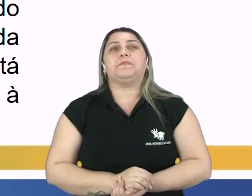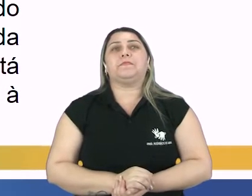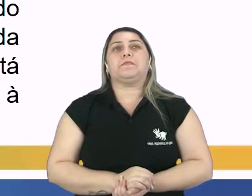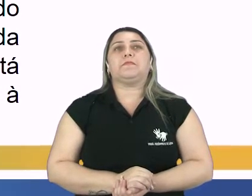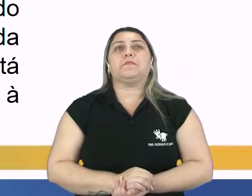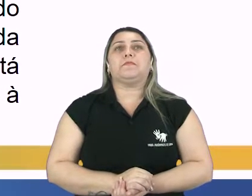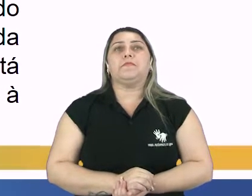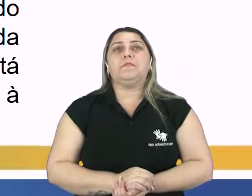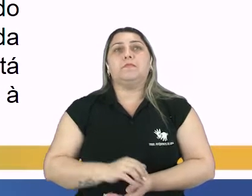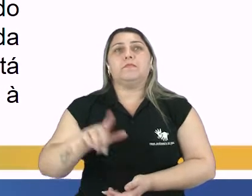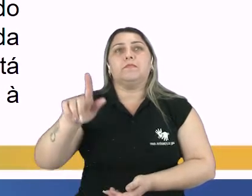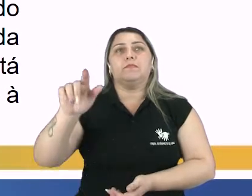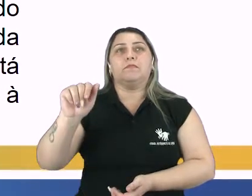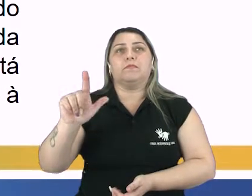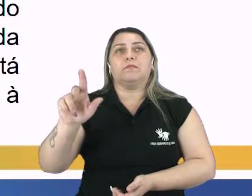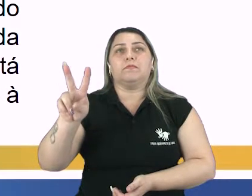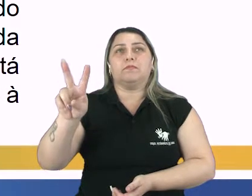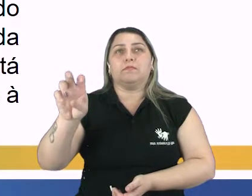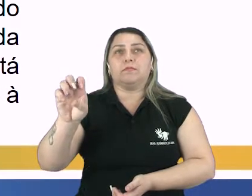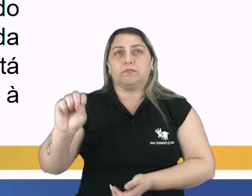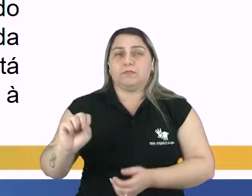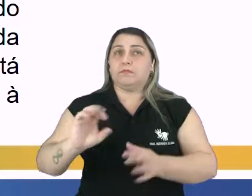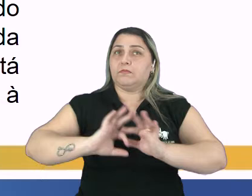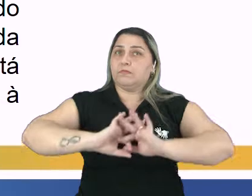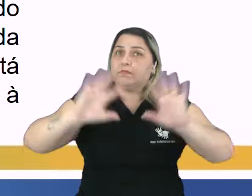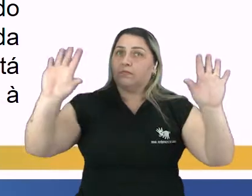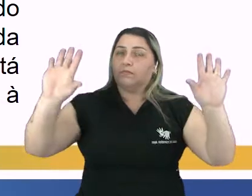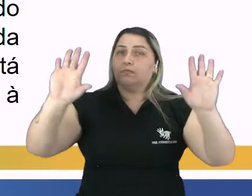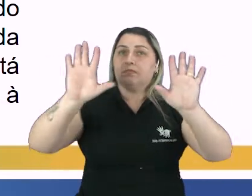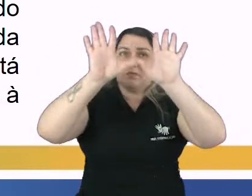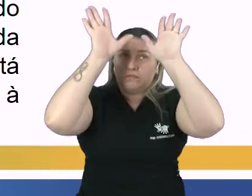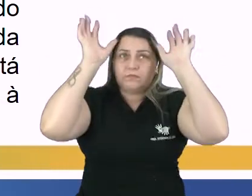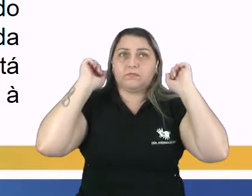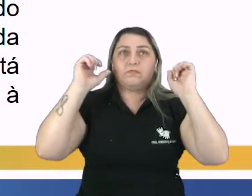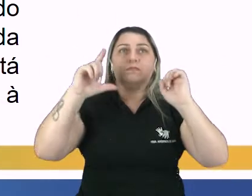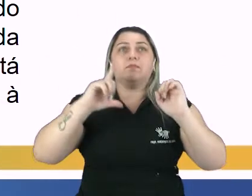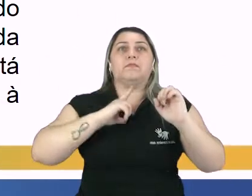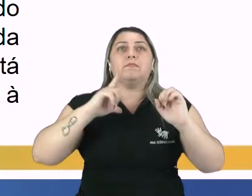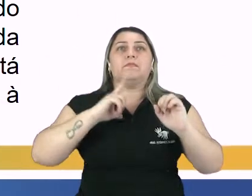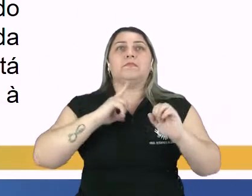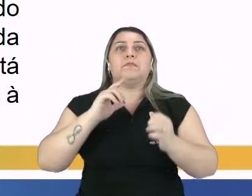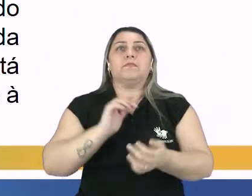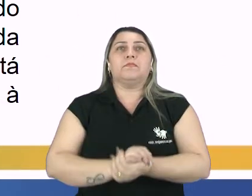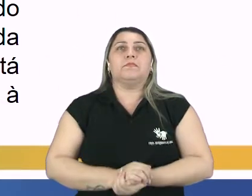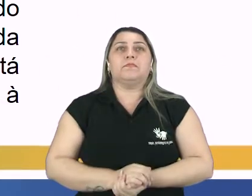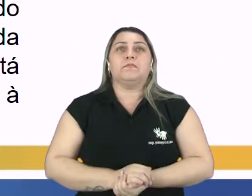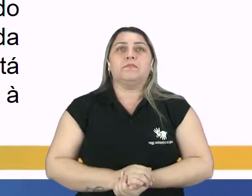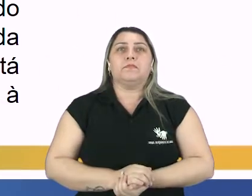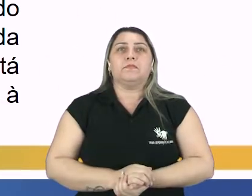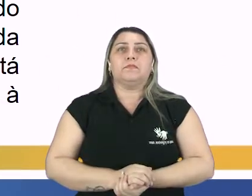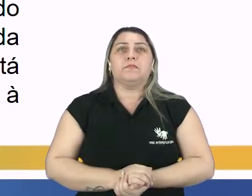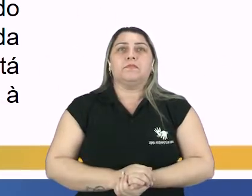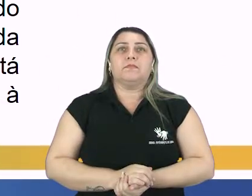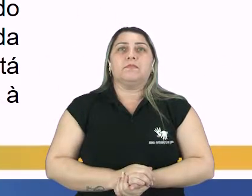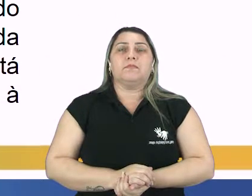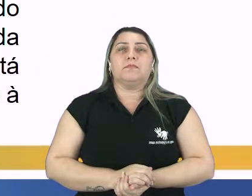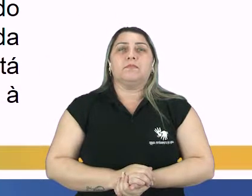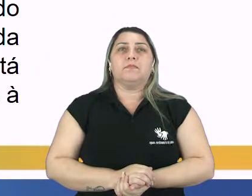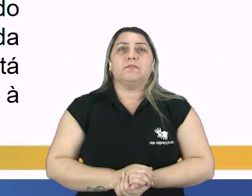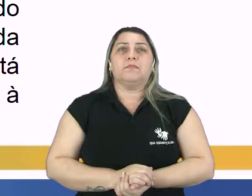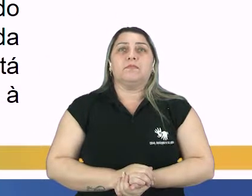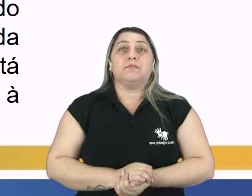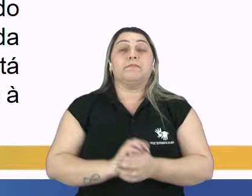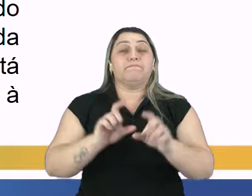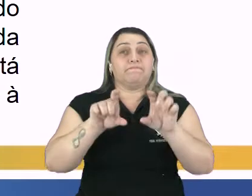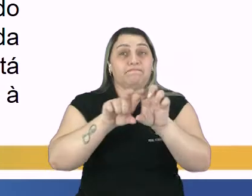um pouquinho sobre Galvez e o Acre independente. E aí tem uma frase que foi dita por Galvez